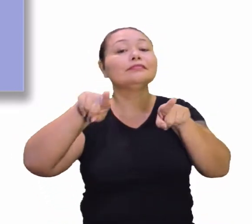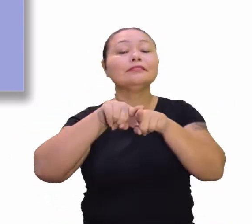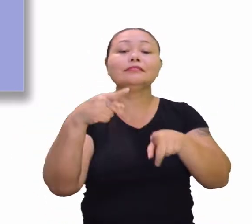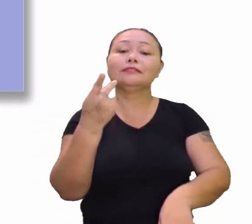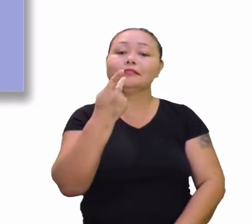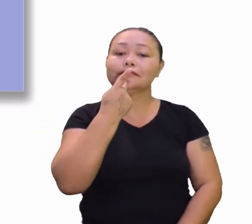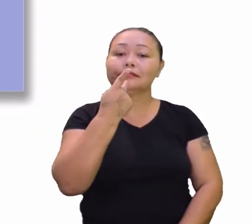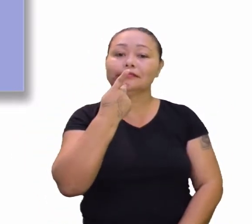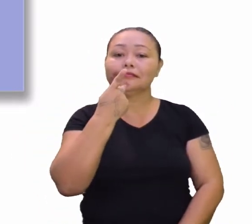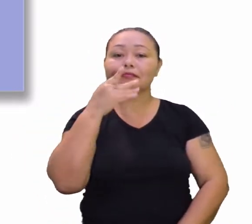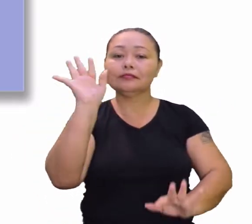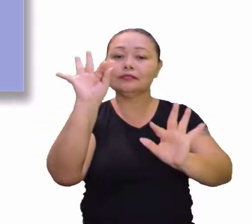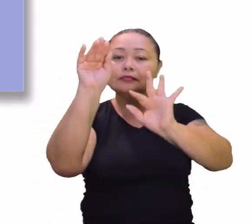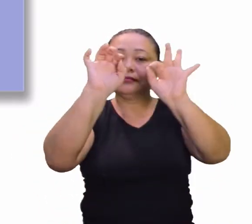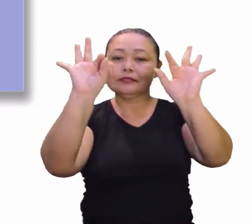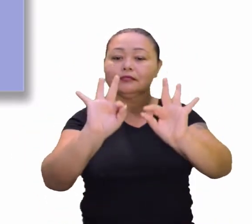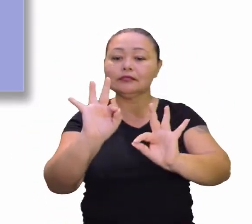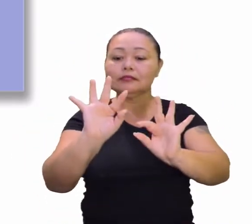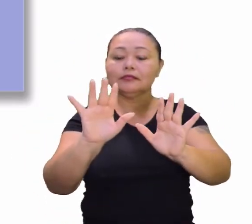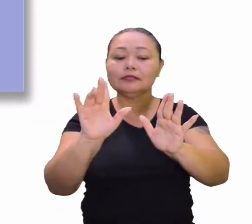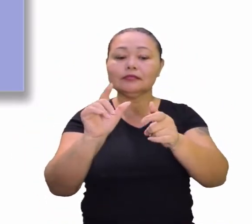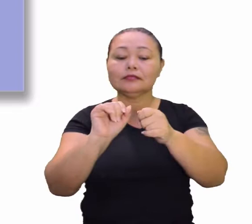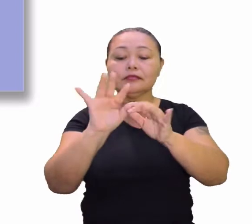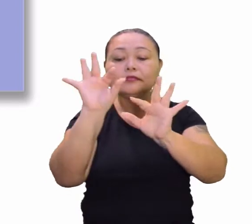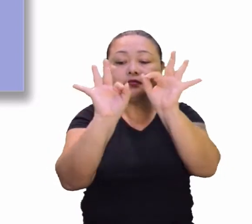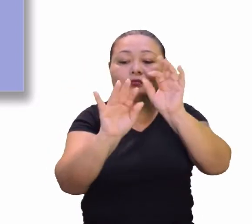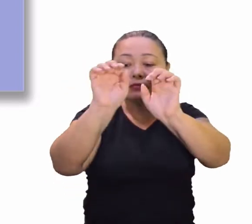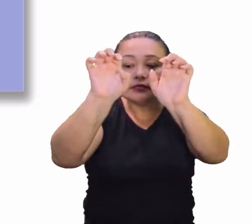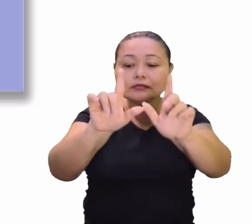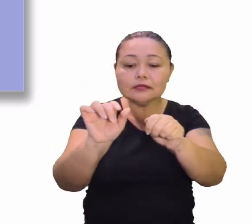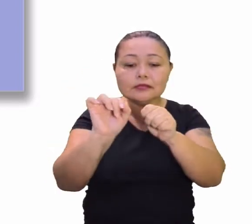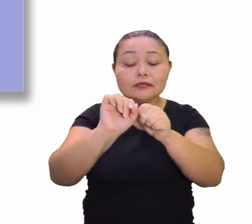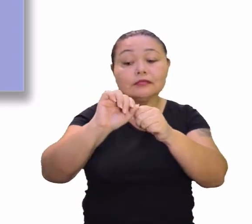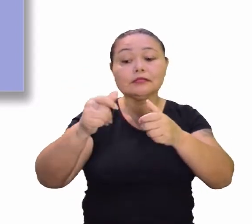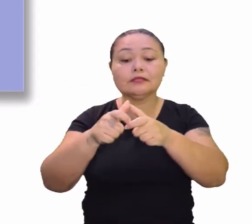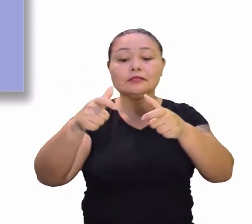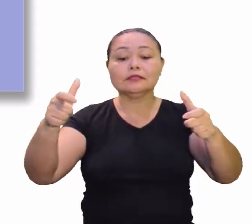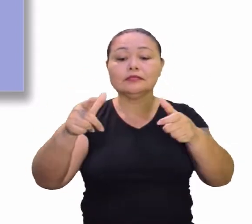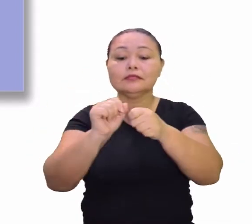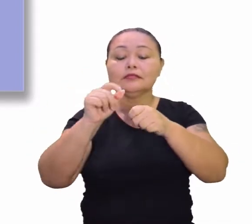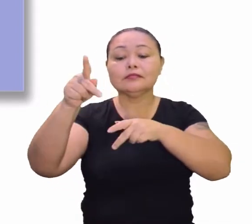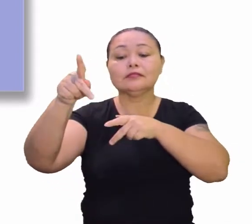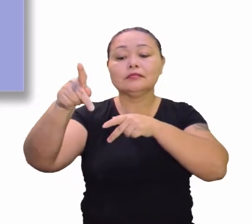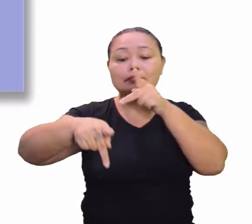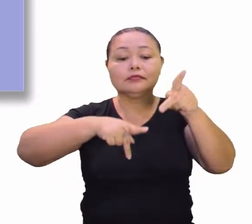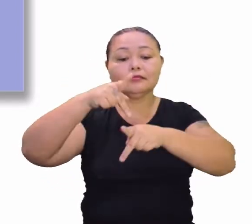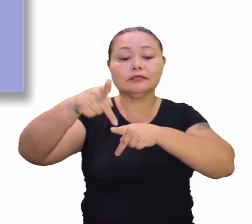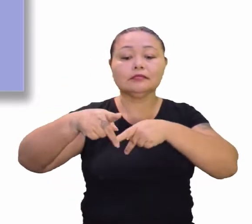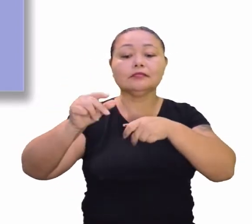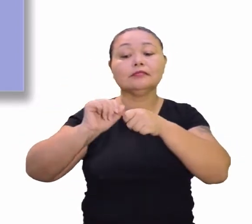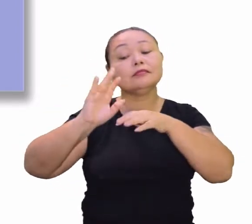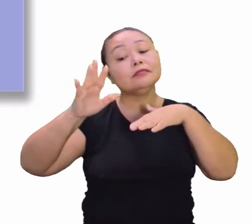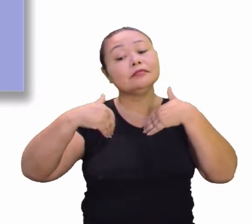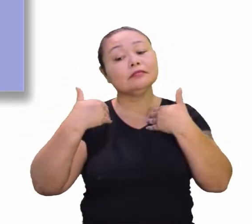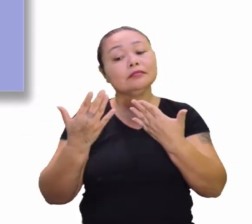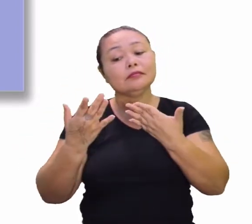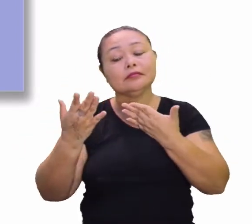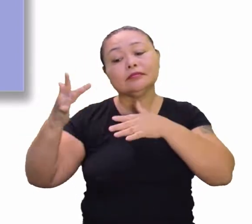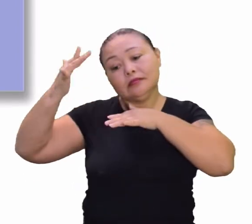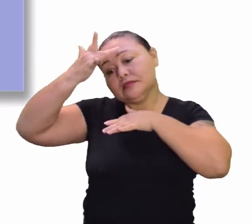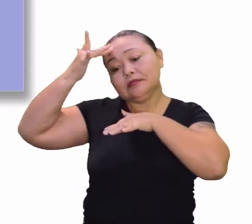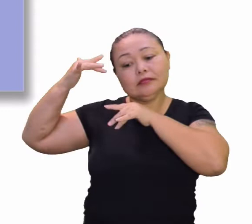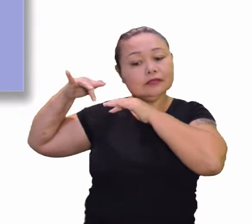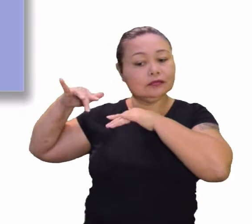também sobre a estrutura etária e o crescimento populacional aqui de Rondônia através